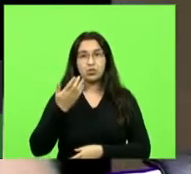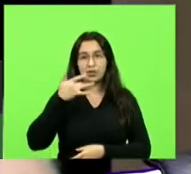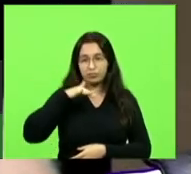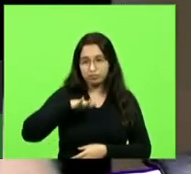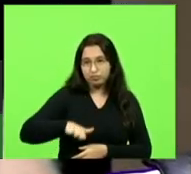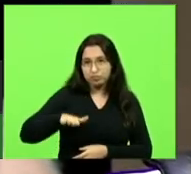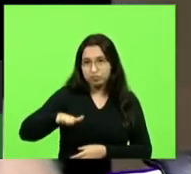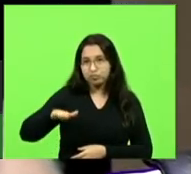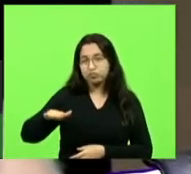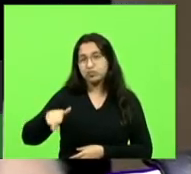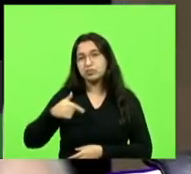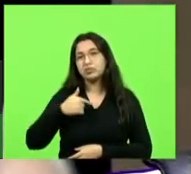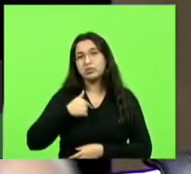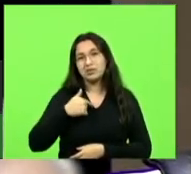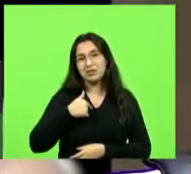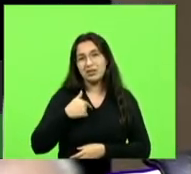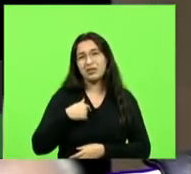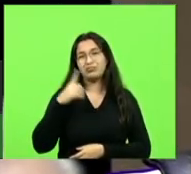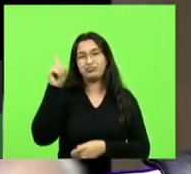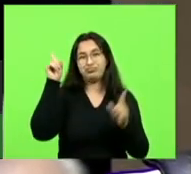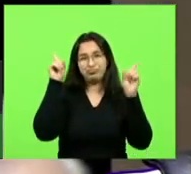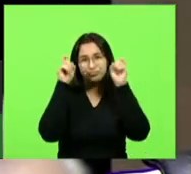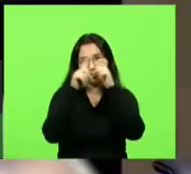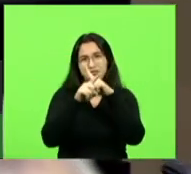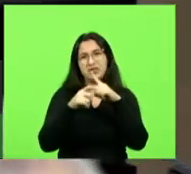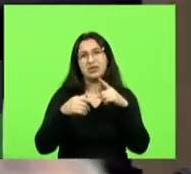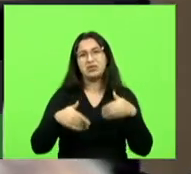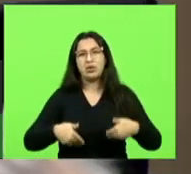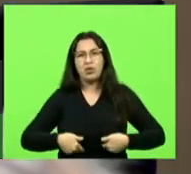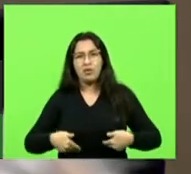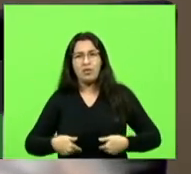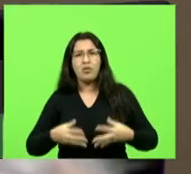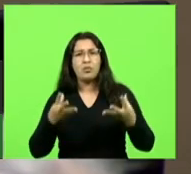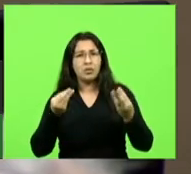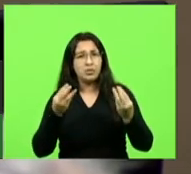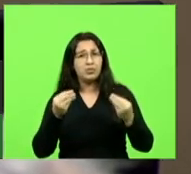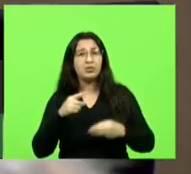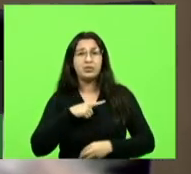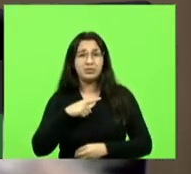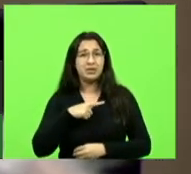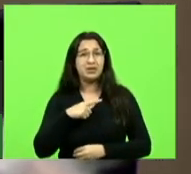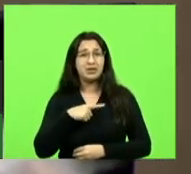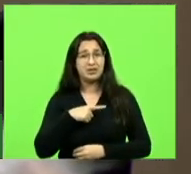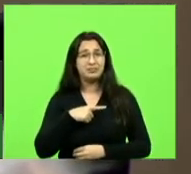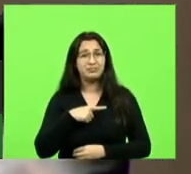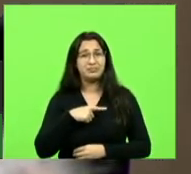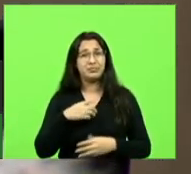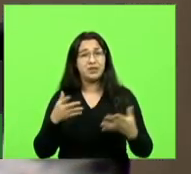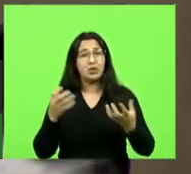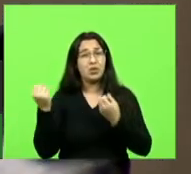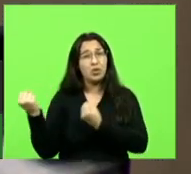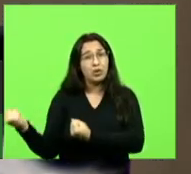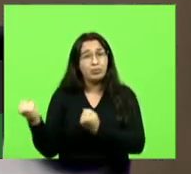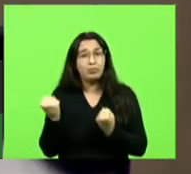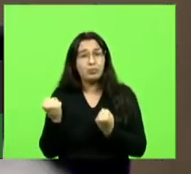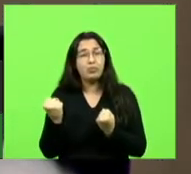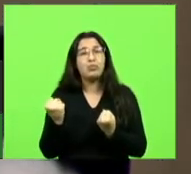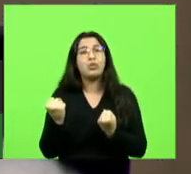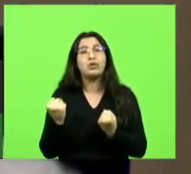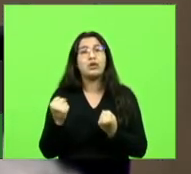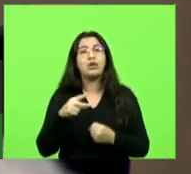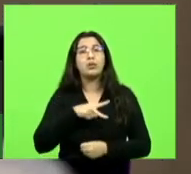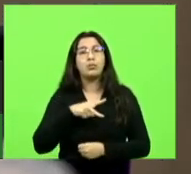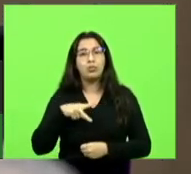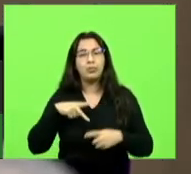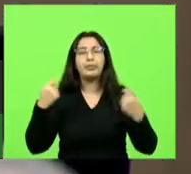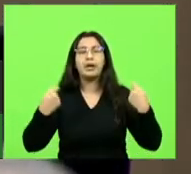passou fome na vida, que já passou muita necessidade, e numa situação dessa o poder público precisa sim estender a